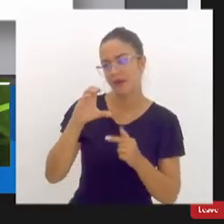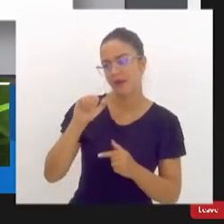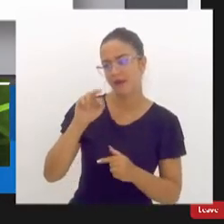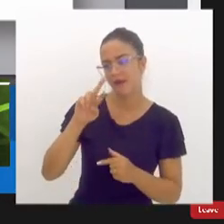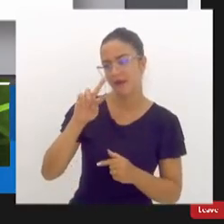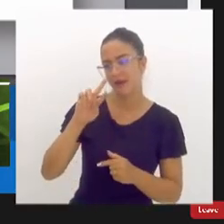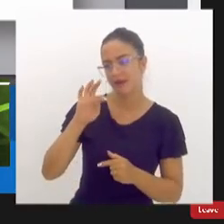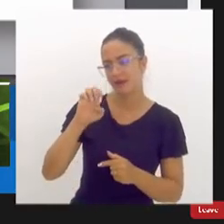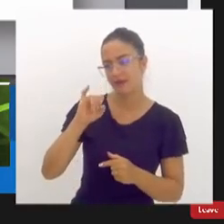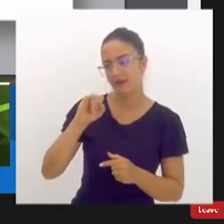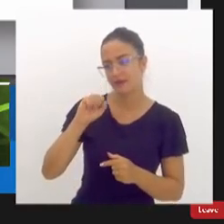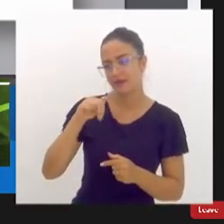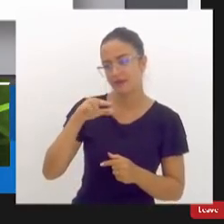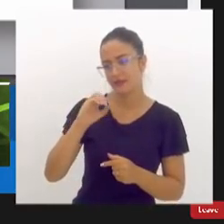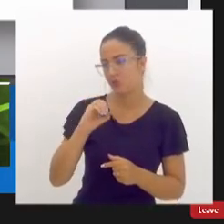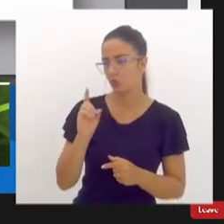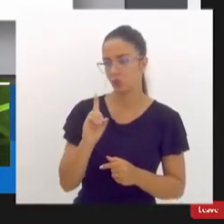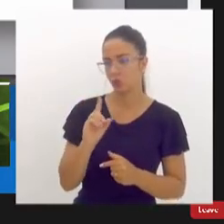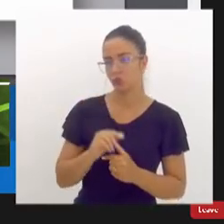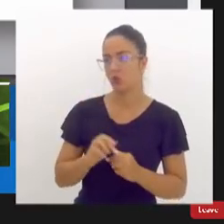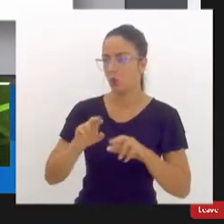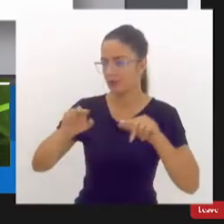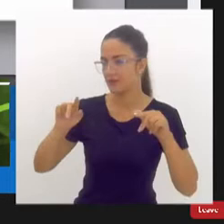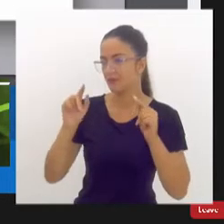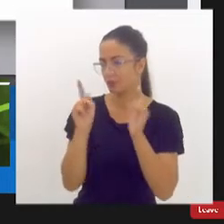da norma. Pode passar, por gentileza?